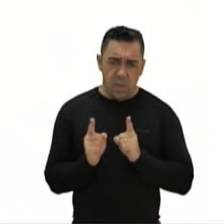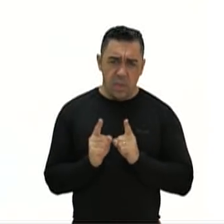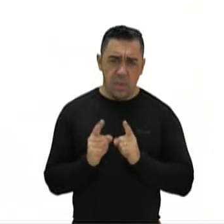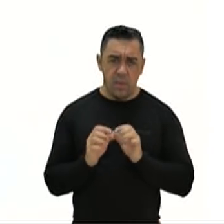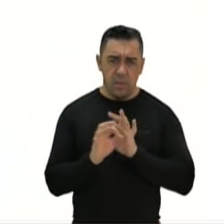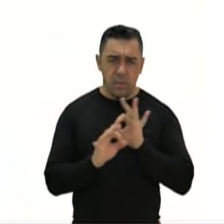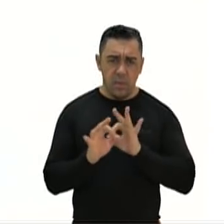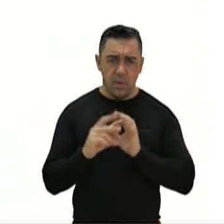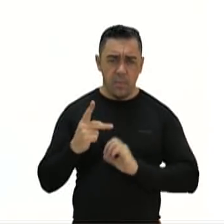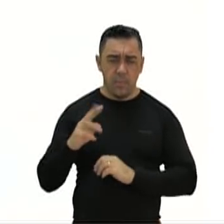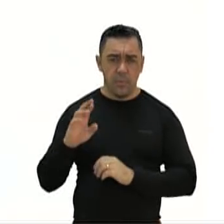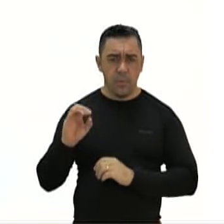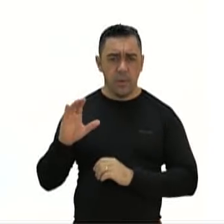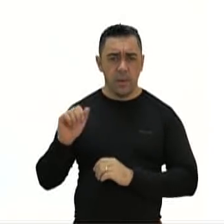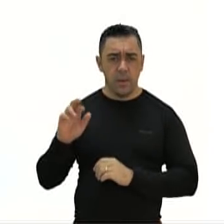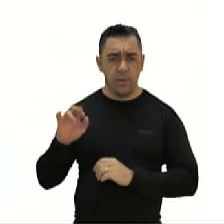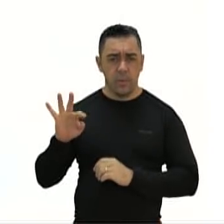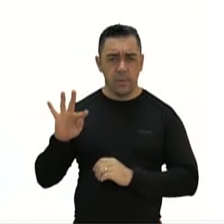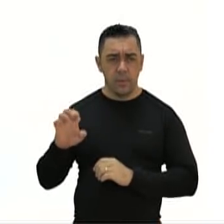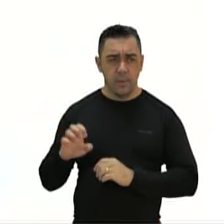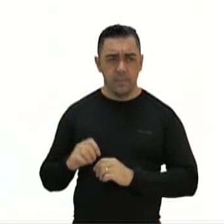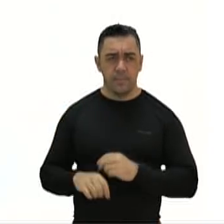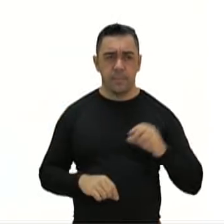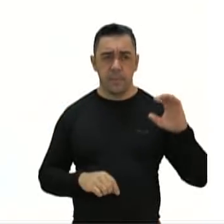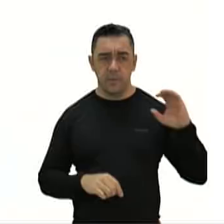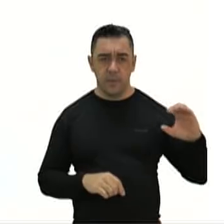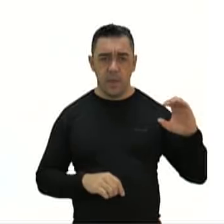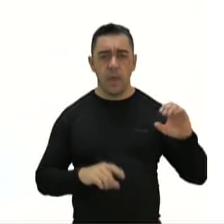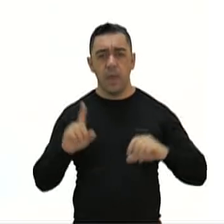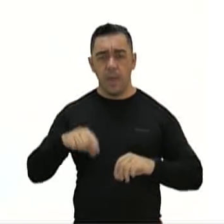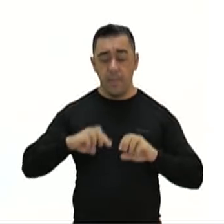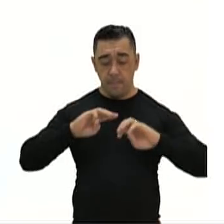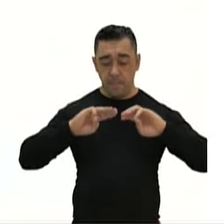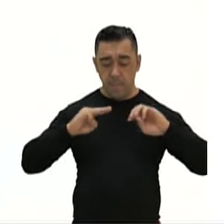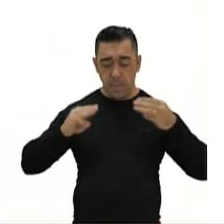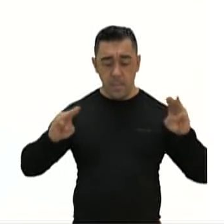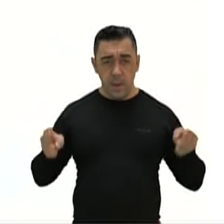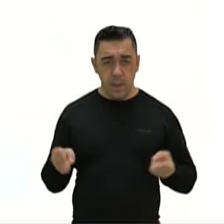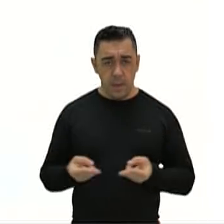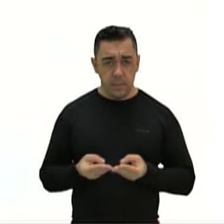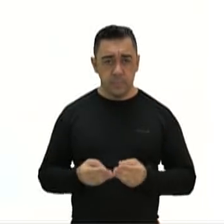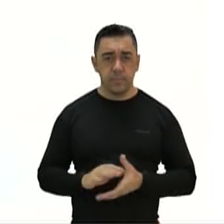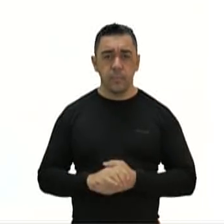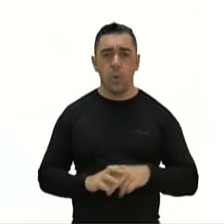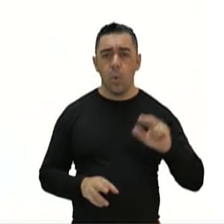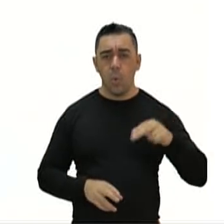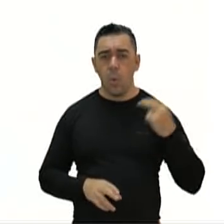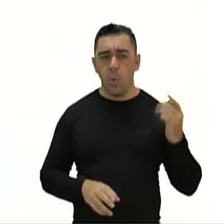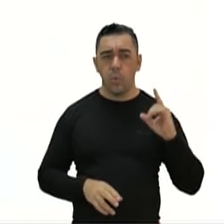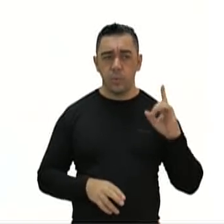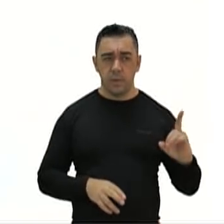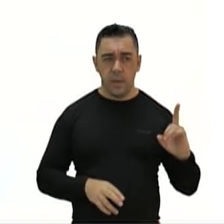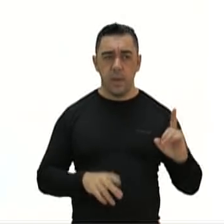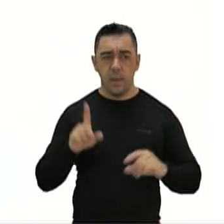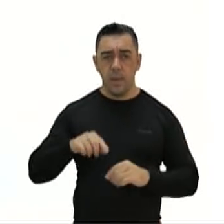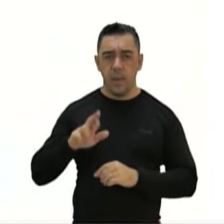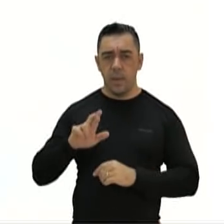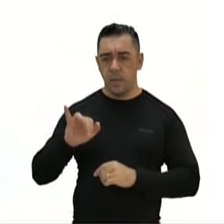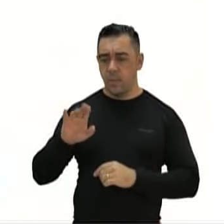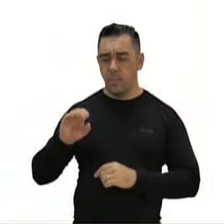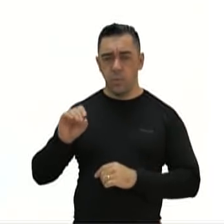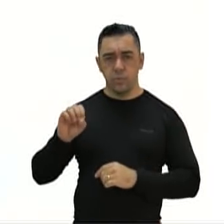B. Será que é a membrana plasmática que uma tem e a outra não? Ou será que é a letra D, os ribossomos e o